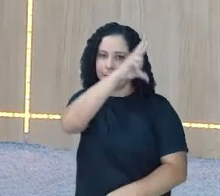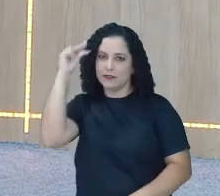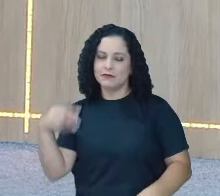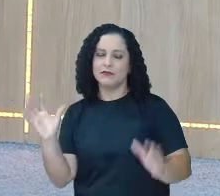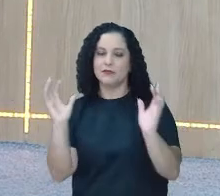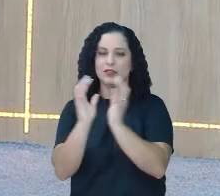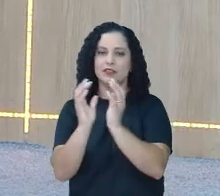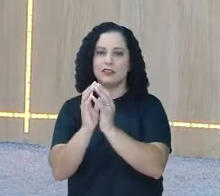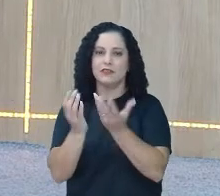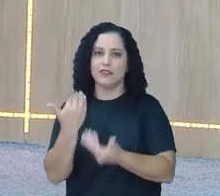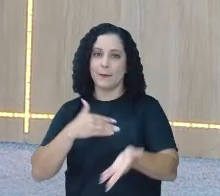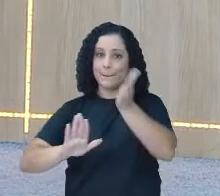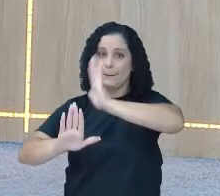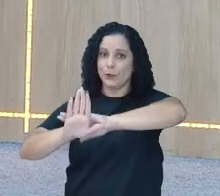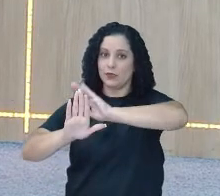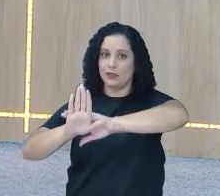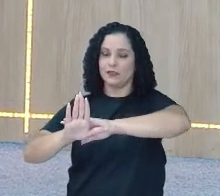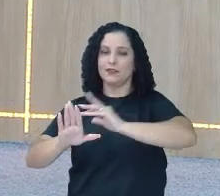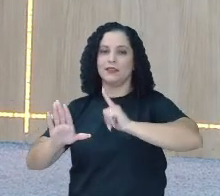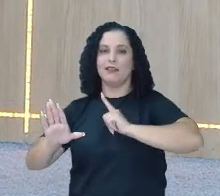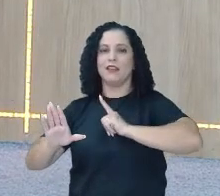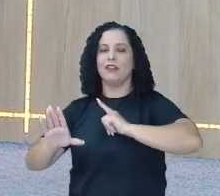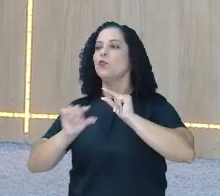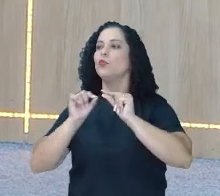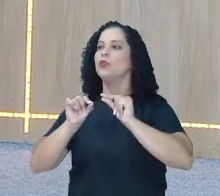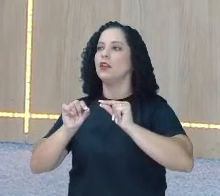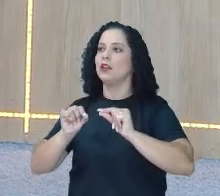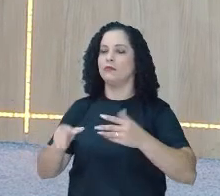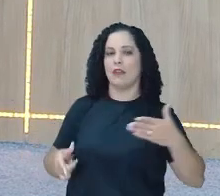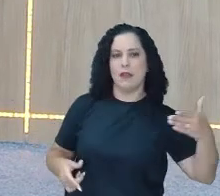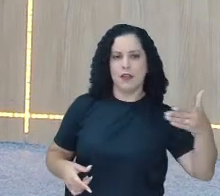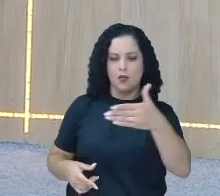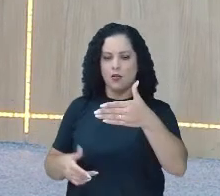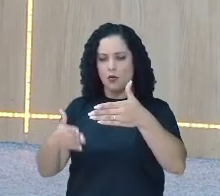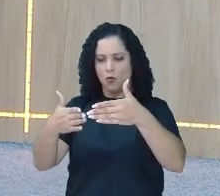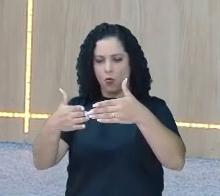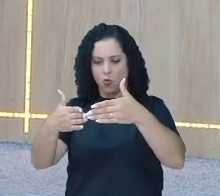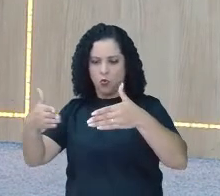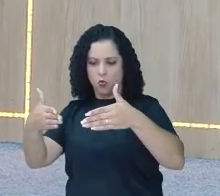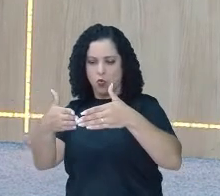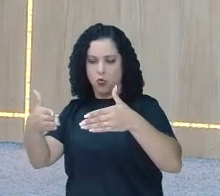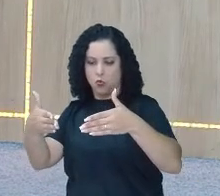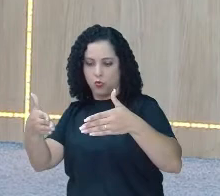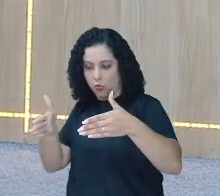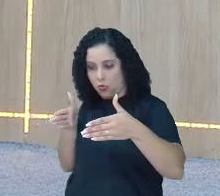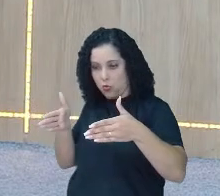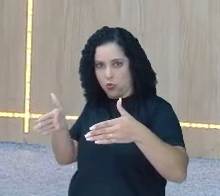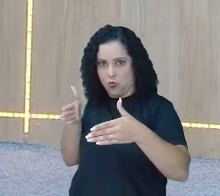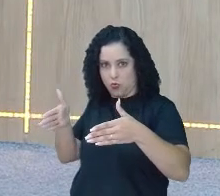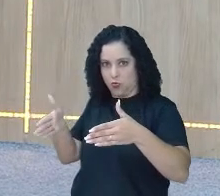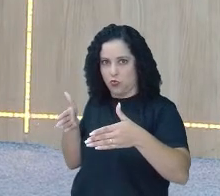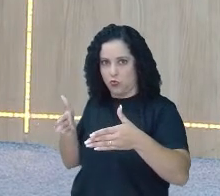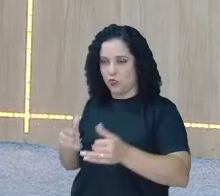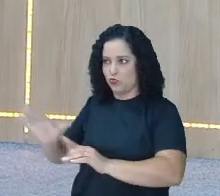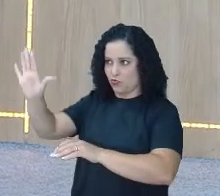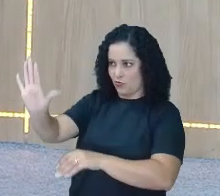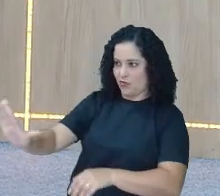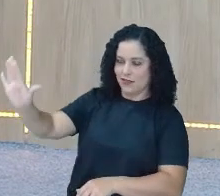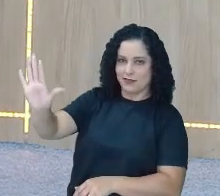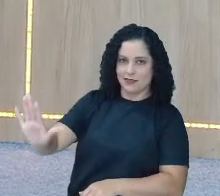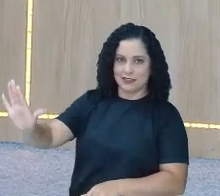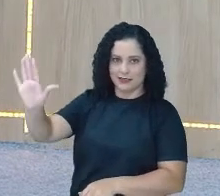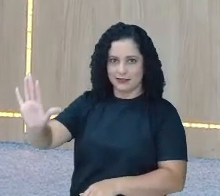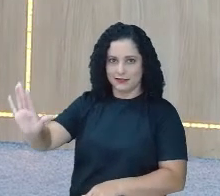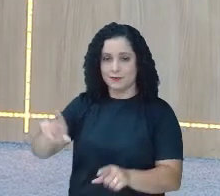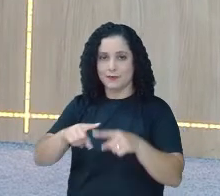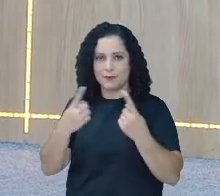E temos aí duas angulações, né, que não se estende para o resto do estúdio, é só esse pedacinho aqui, tá? Mas